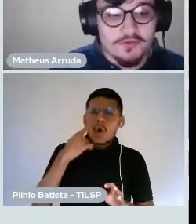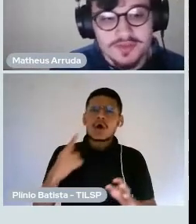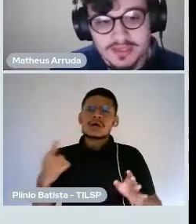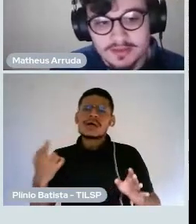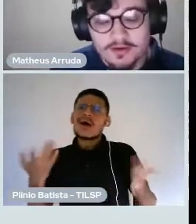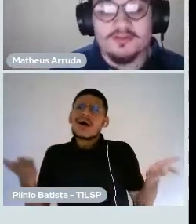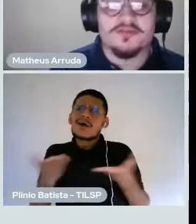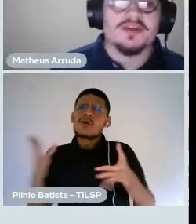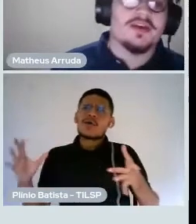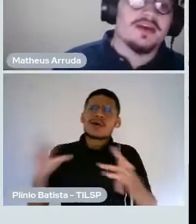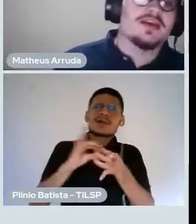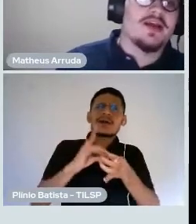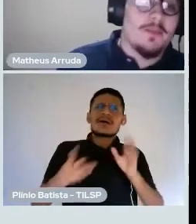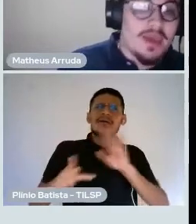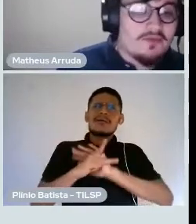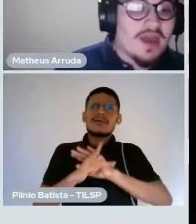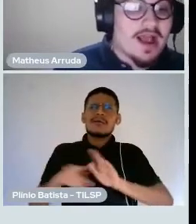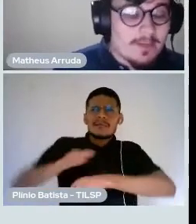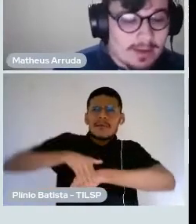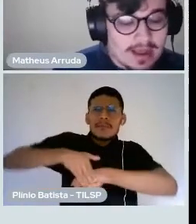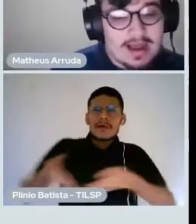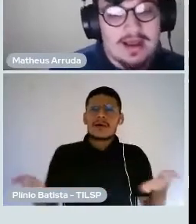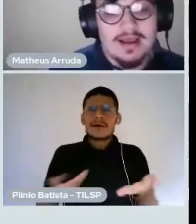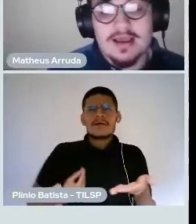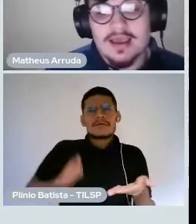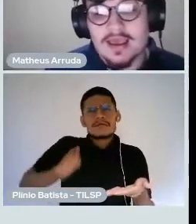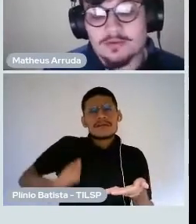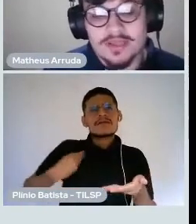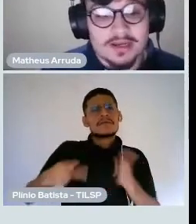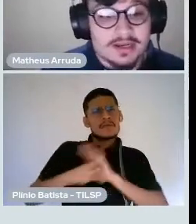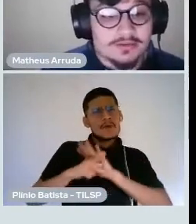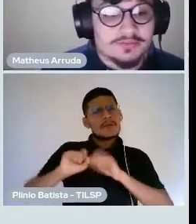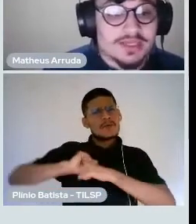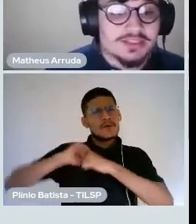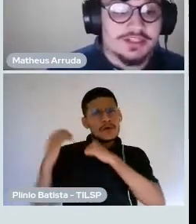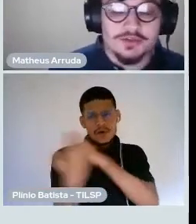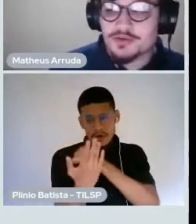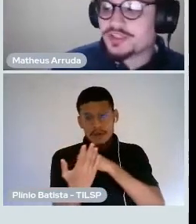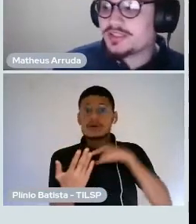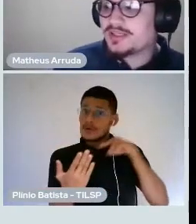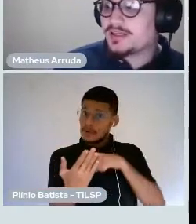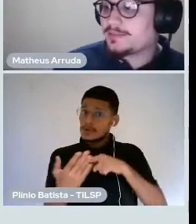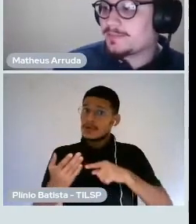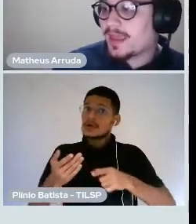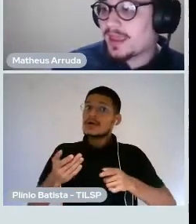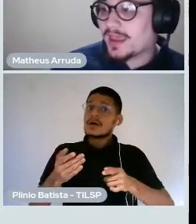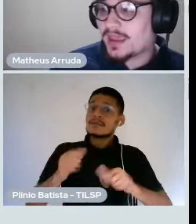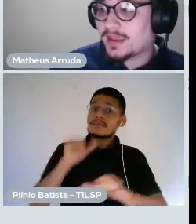questão da Covid-19, que também vai acabar alterando as questões